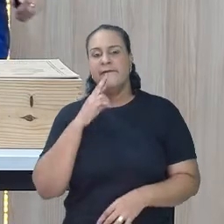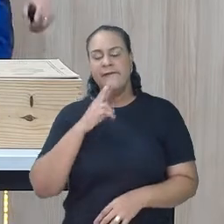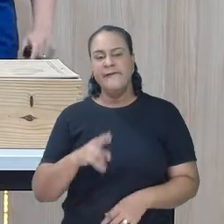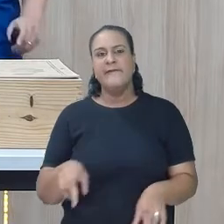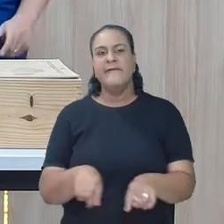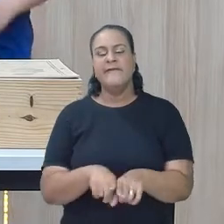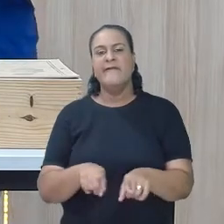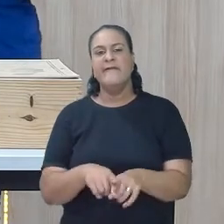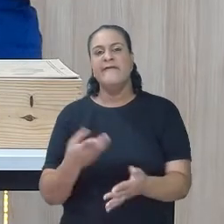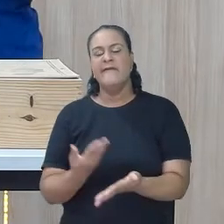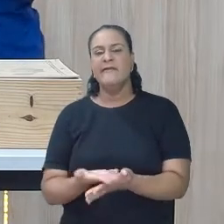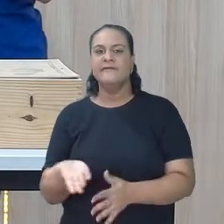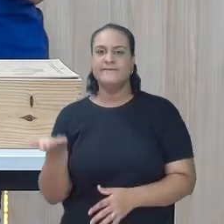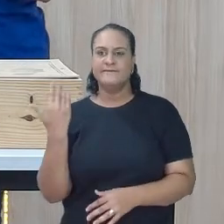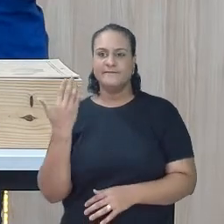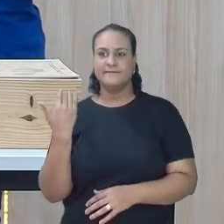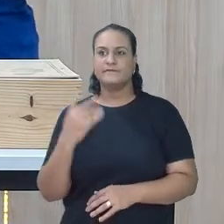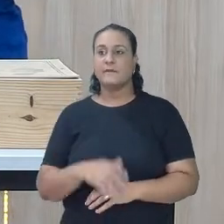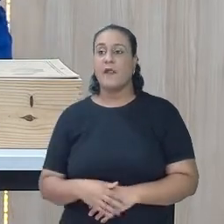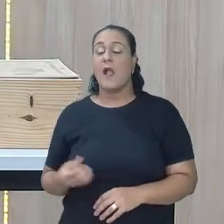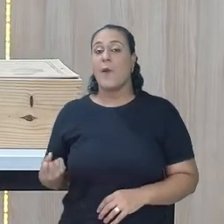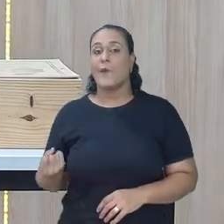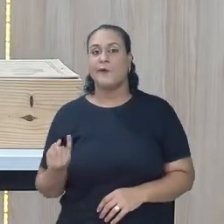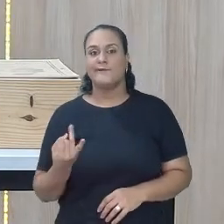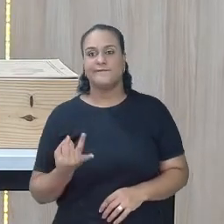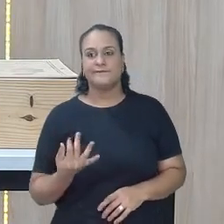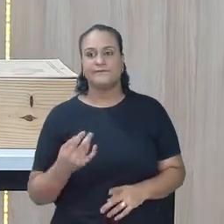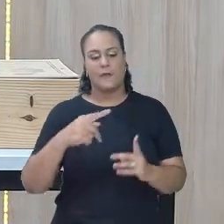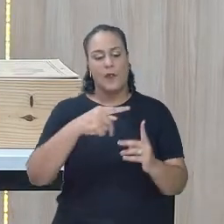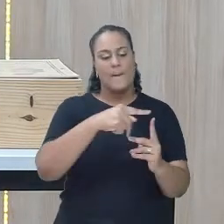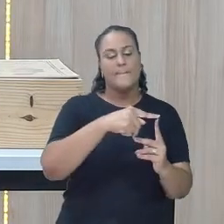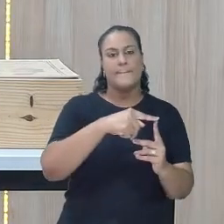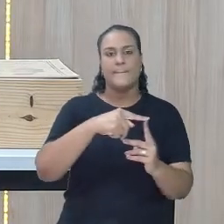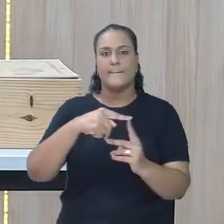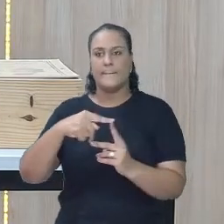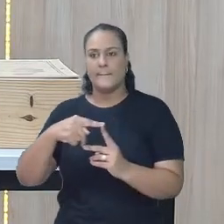também show, foi a quantidade de cubinhos que a gente